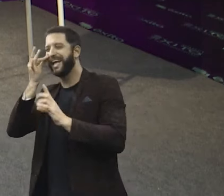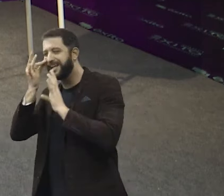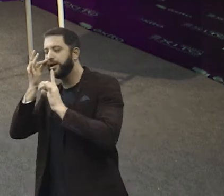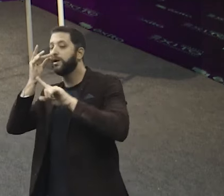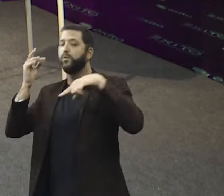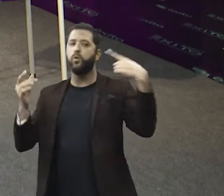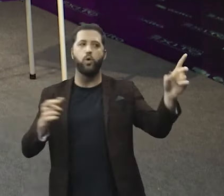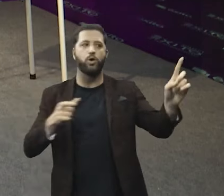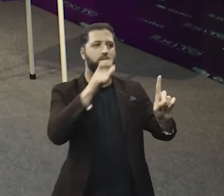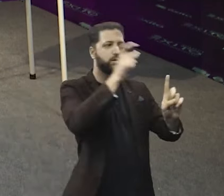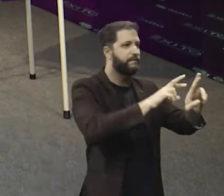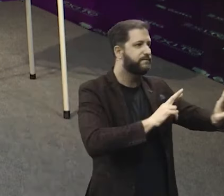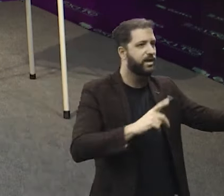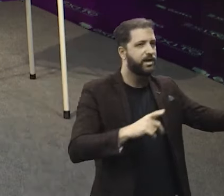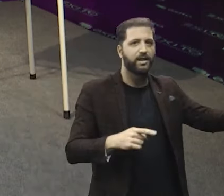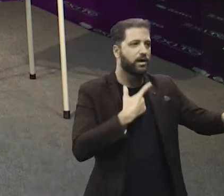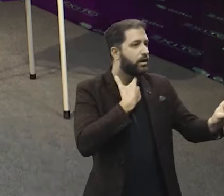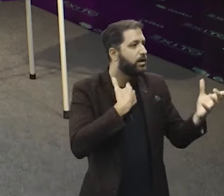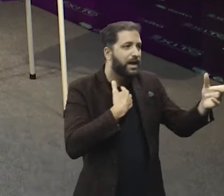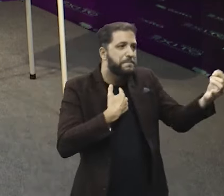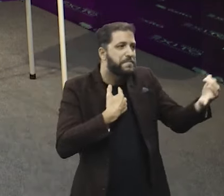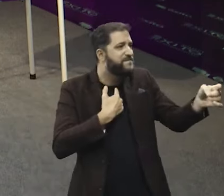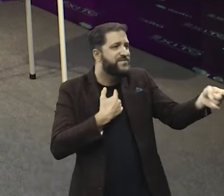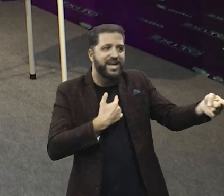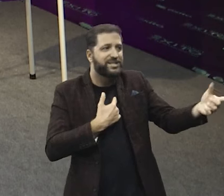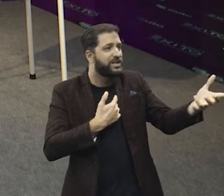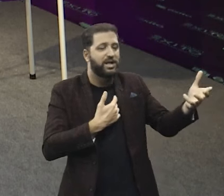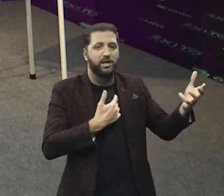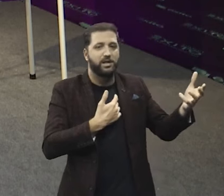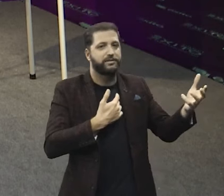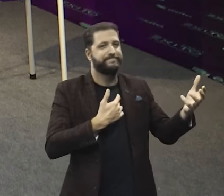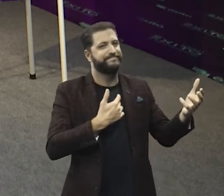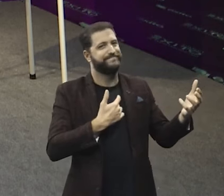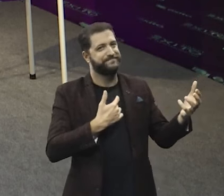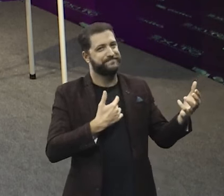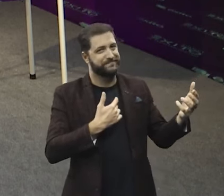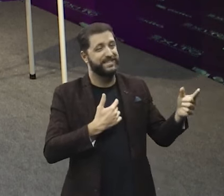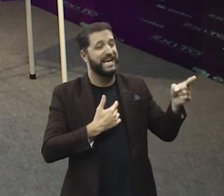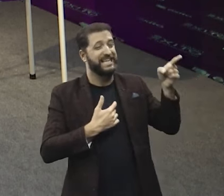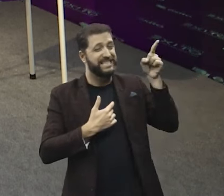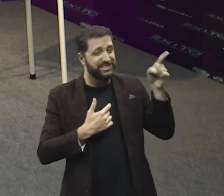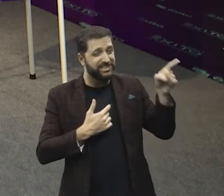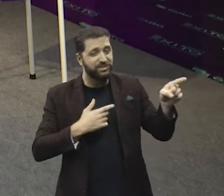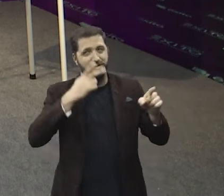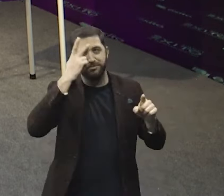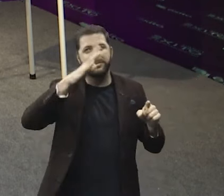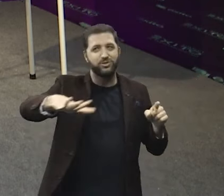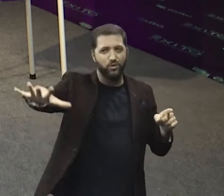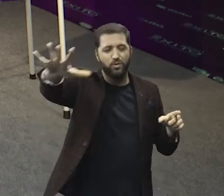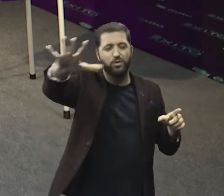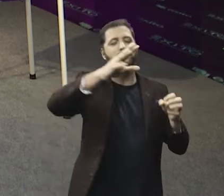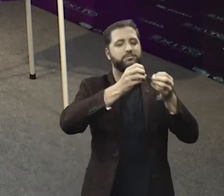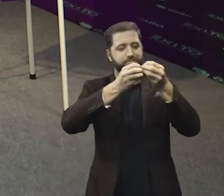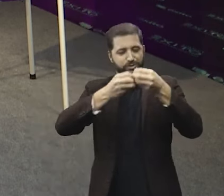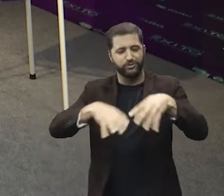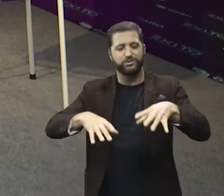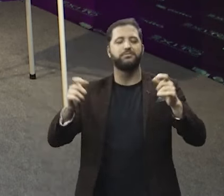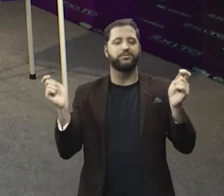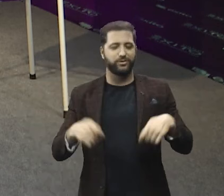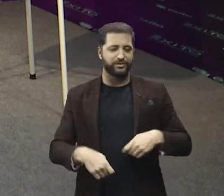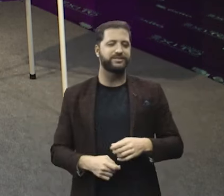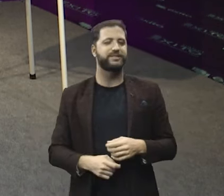perigosíssimo por quê Porque vai causar pessoas que vão cada vez mais não ter autoestima